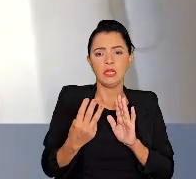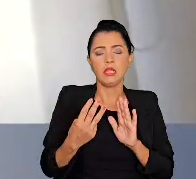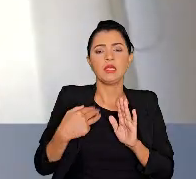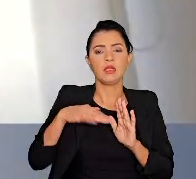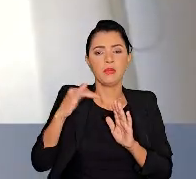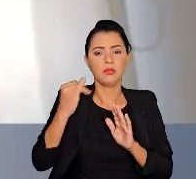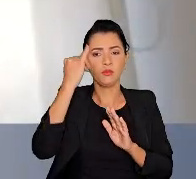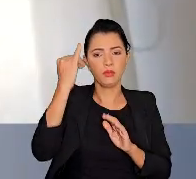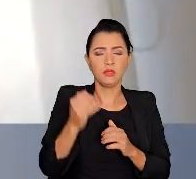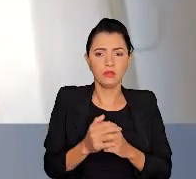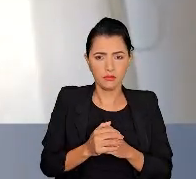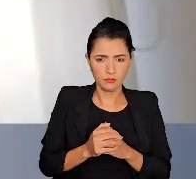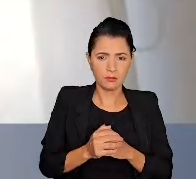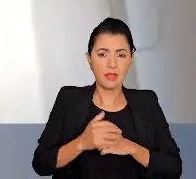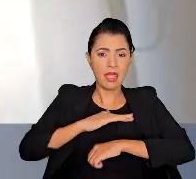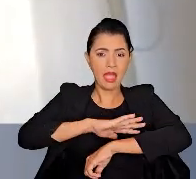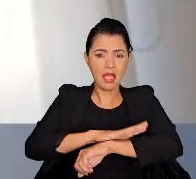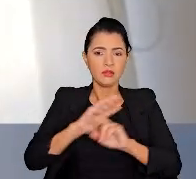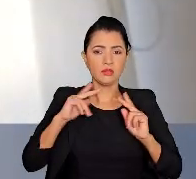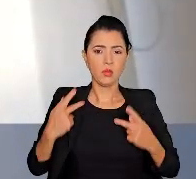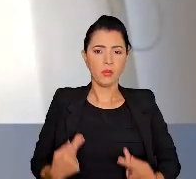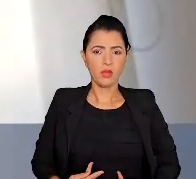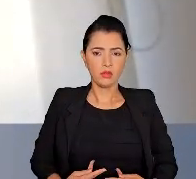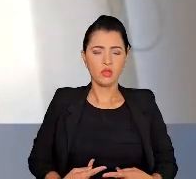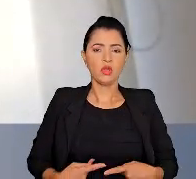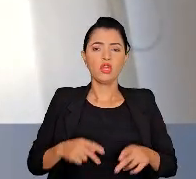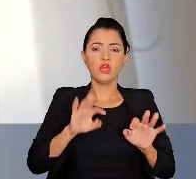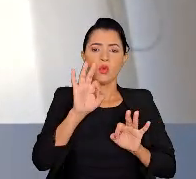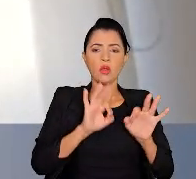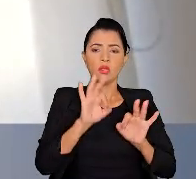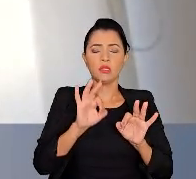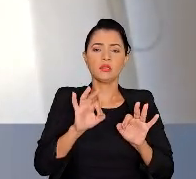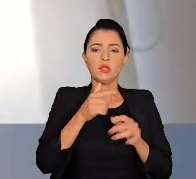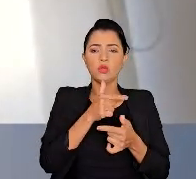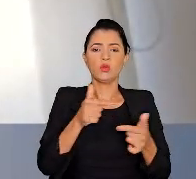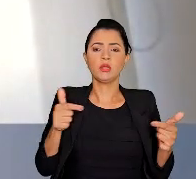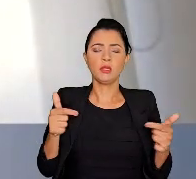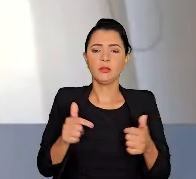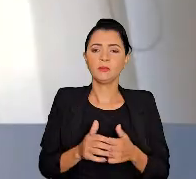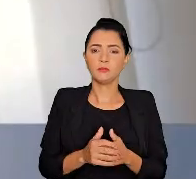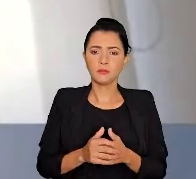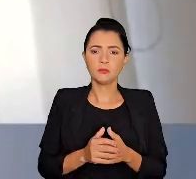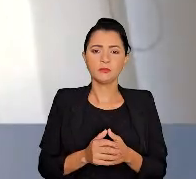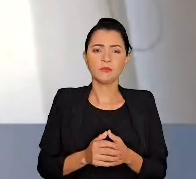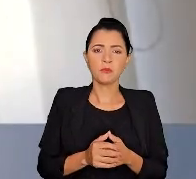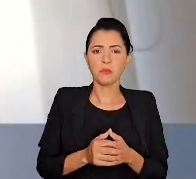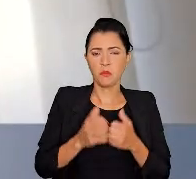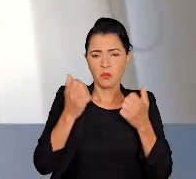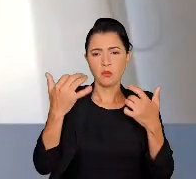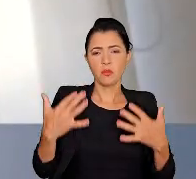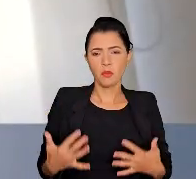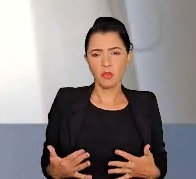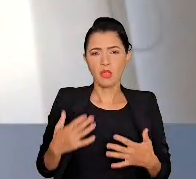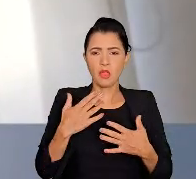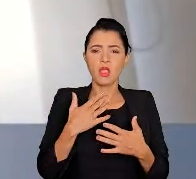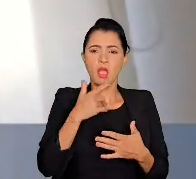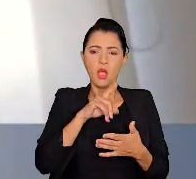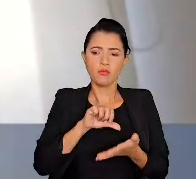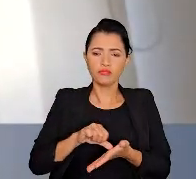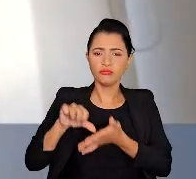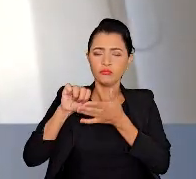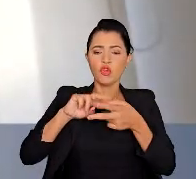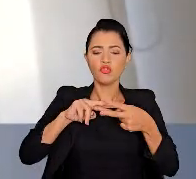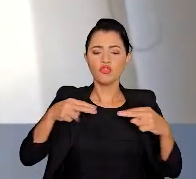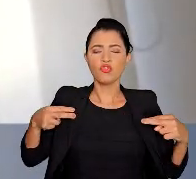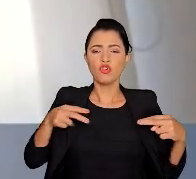para nós. Raça humana, subdivisão, inexistência. Com a definição e o mapeamento do genoma